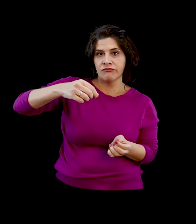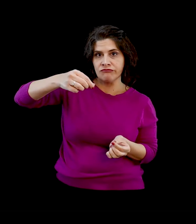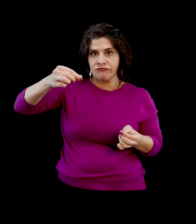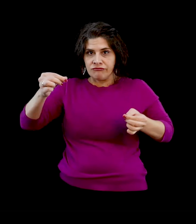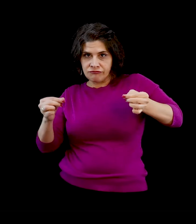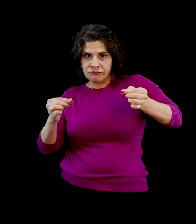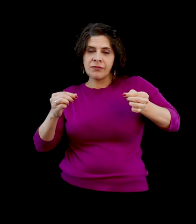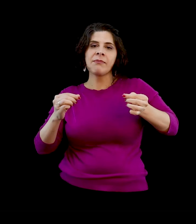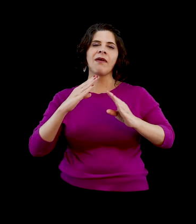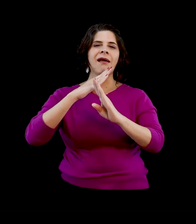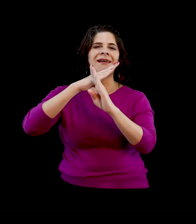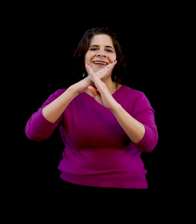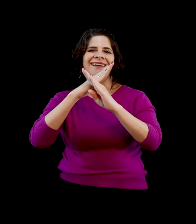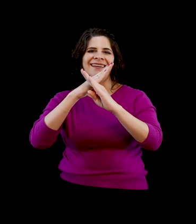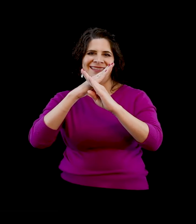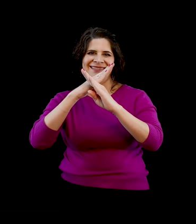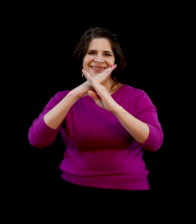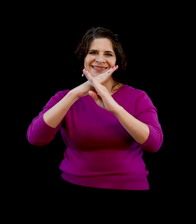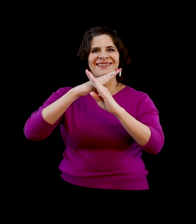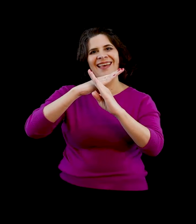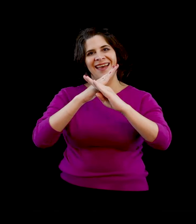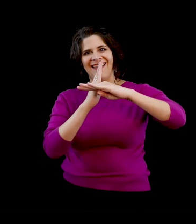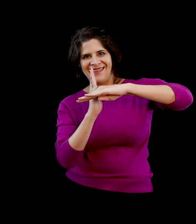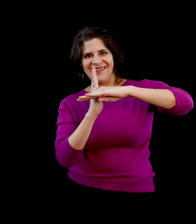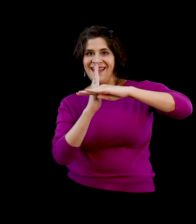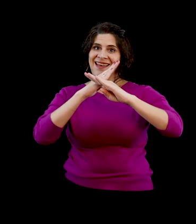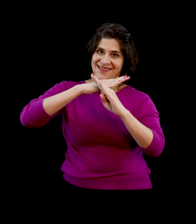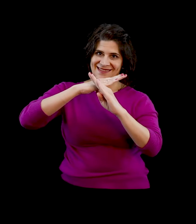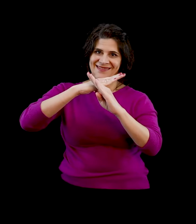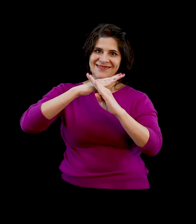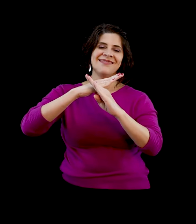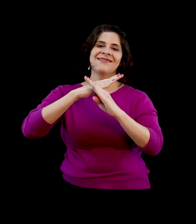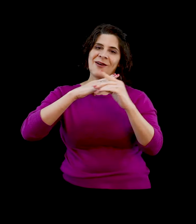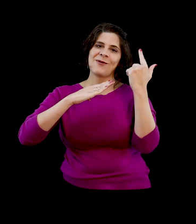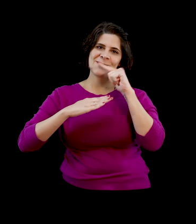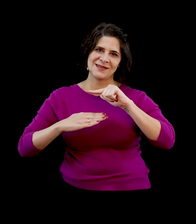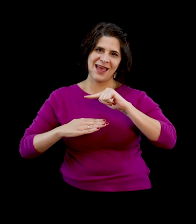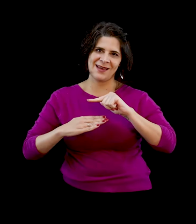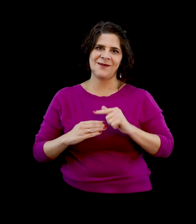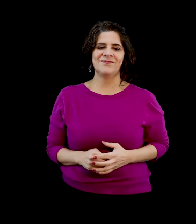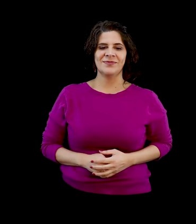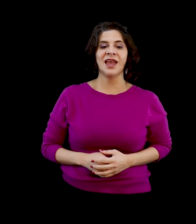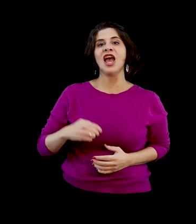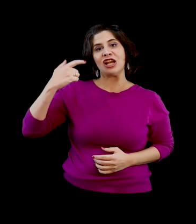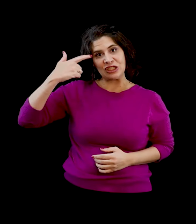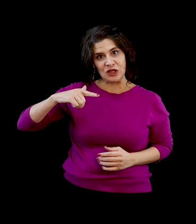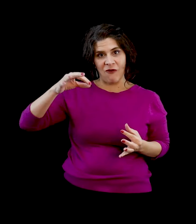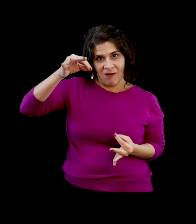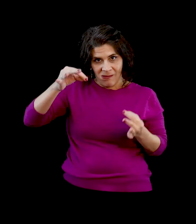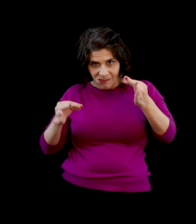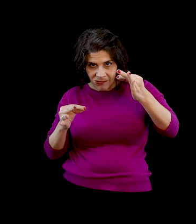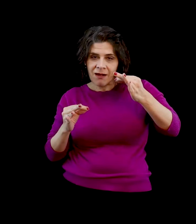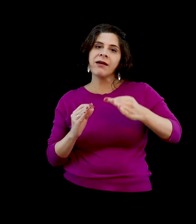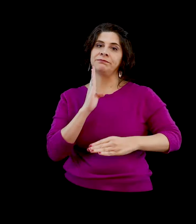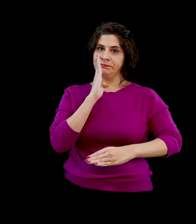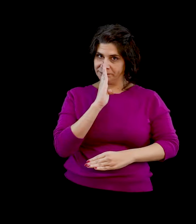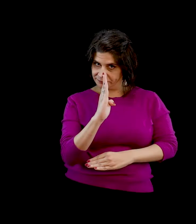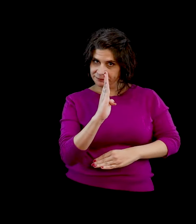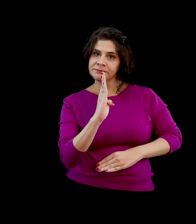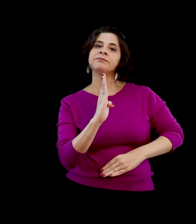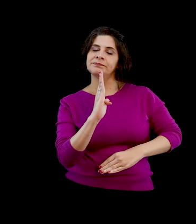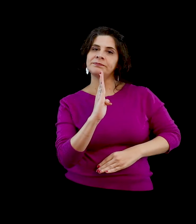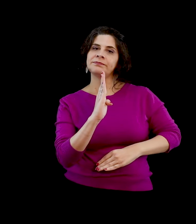meu círculo e vou fazer uma reta de novo, ó, passando